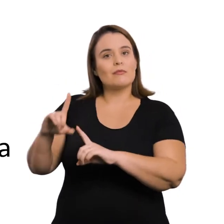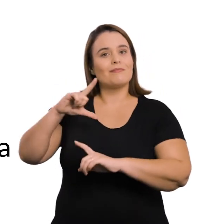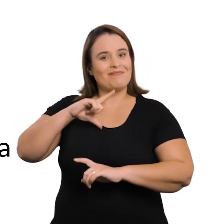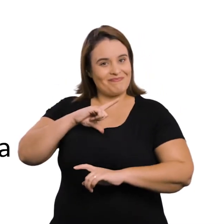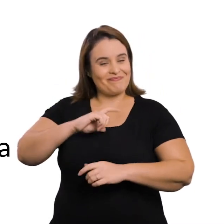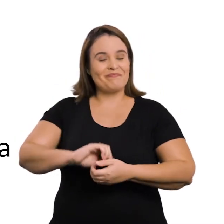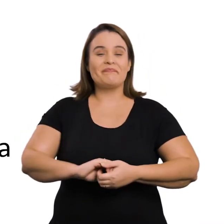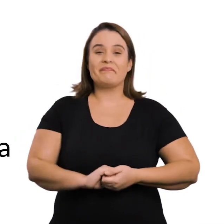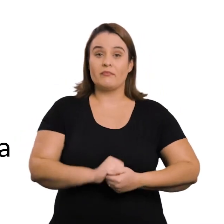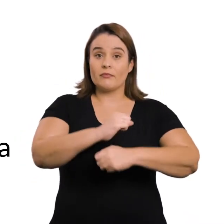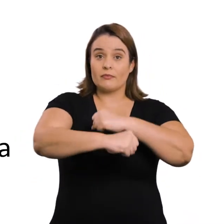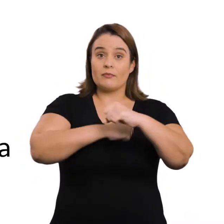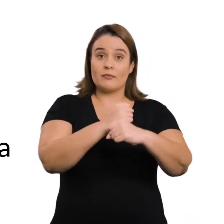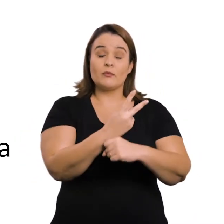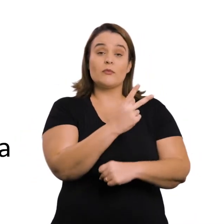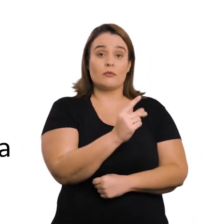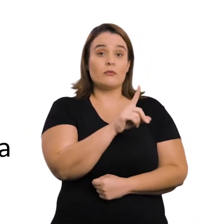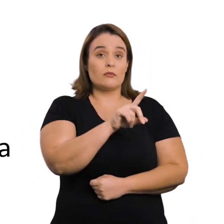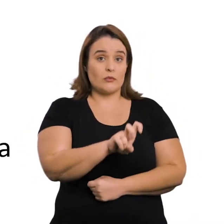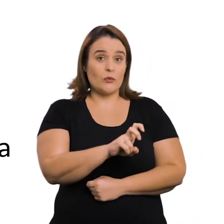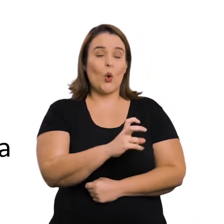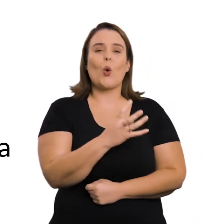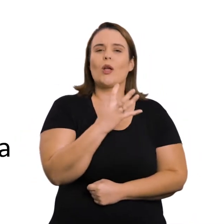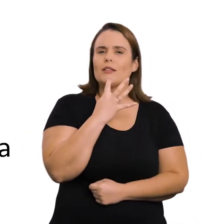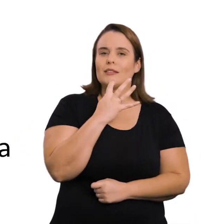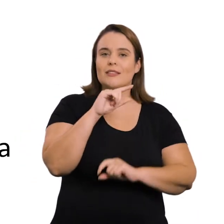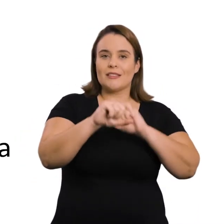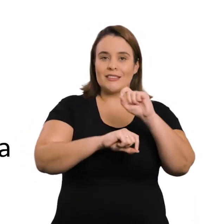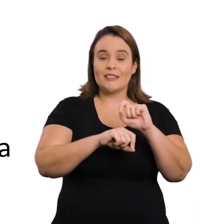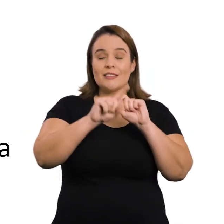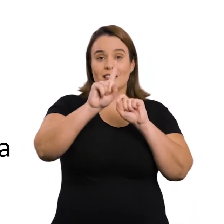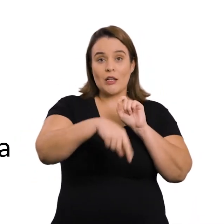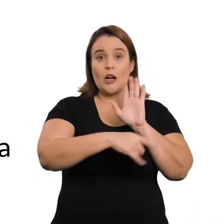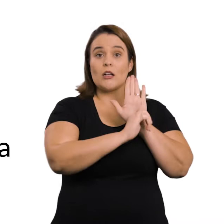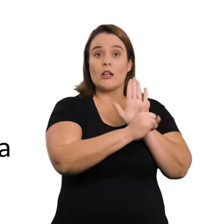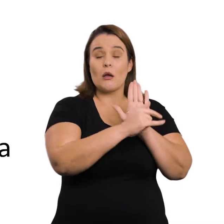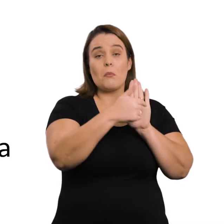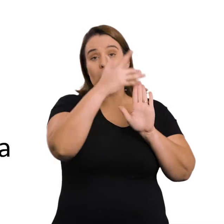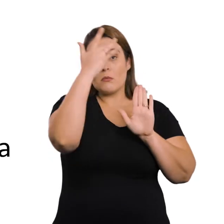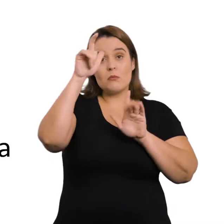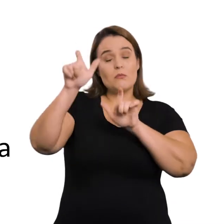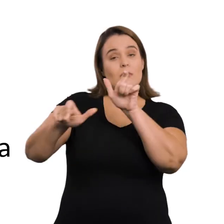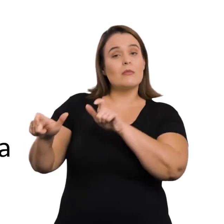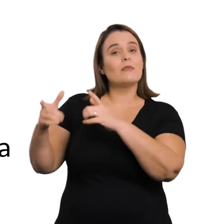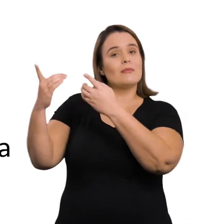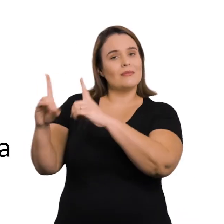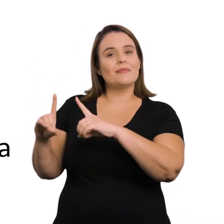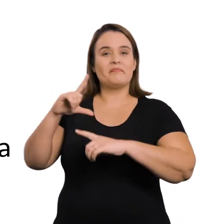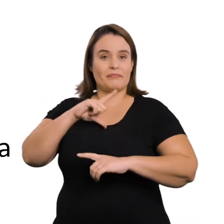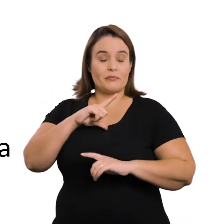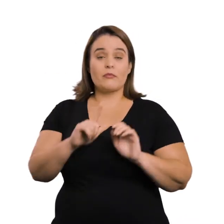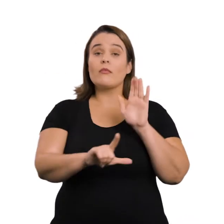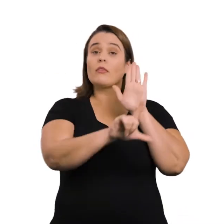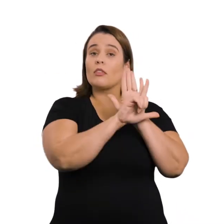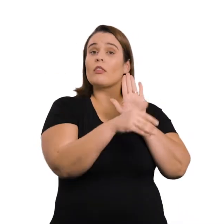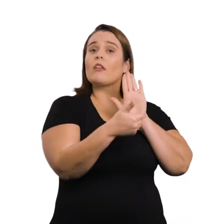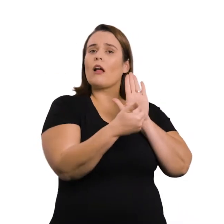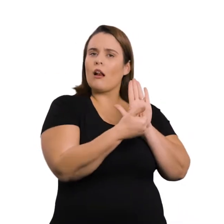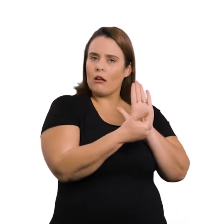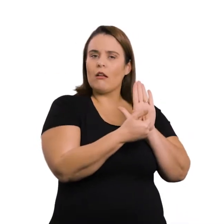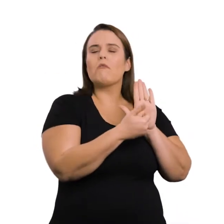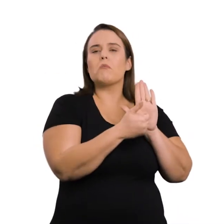com Deficiência, LBI, em 2015, conhecida como Estatuto da Pessoa com Deficiência.